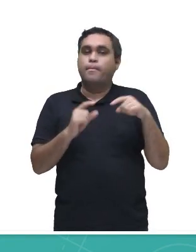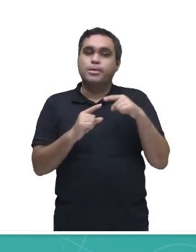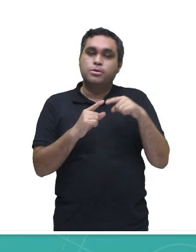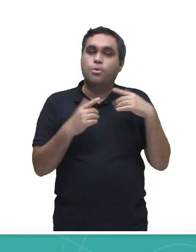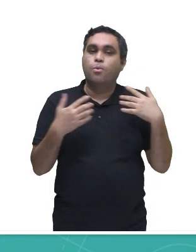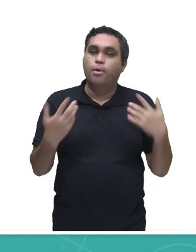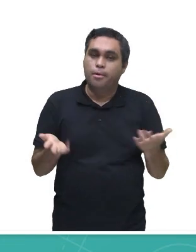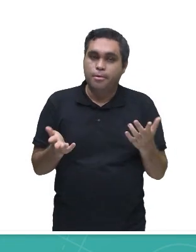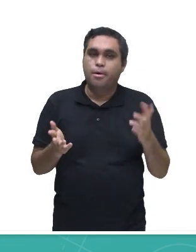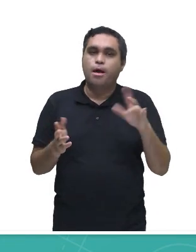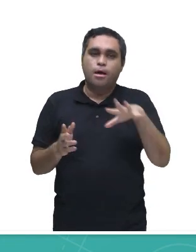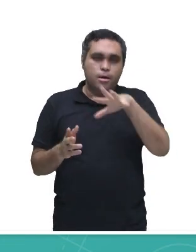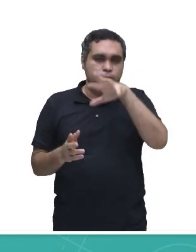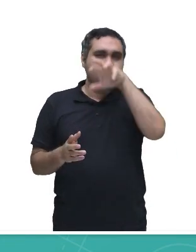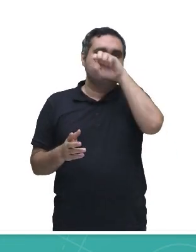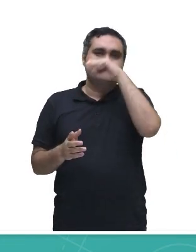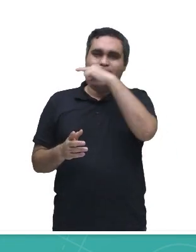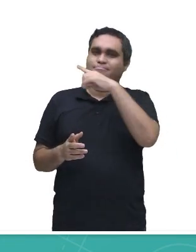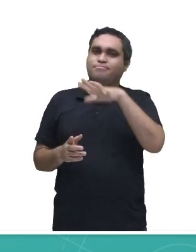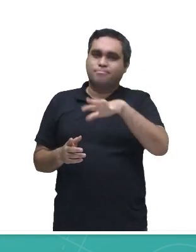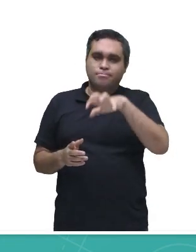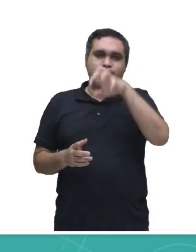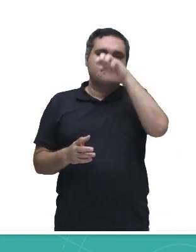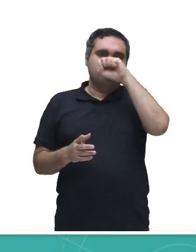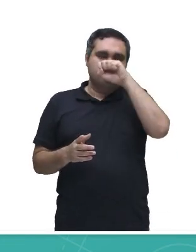pela respiração